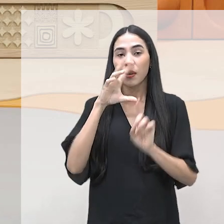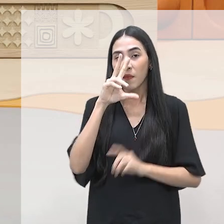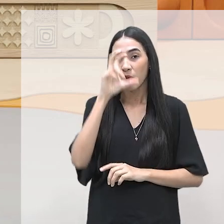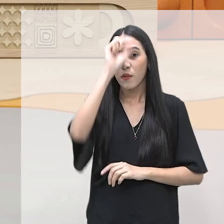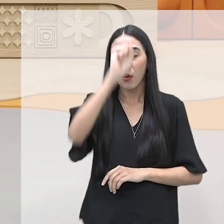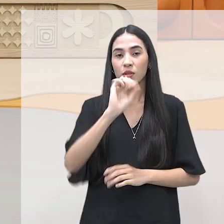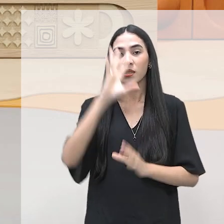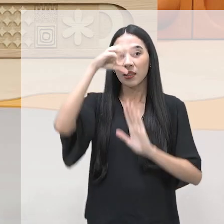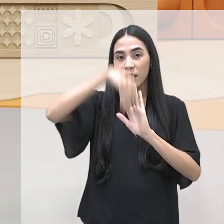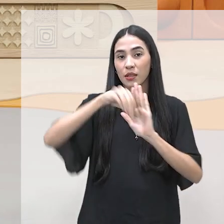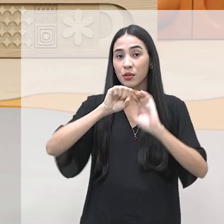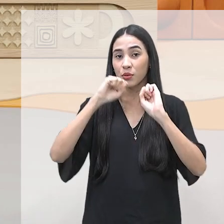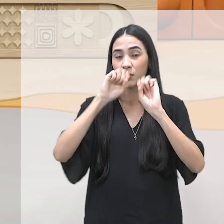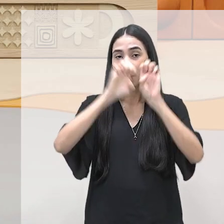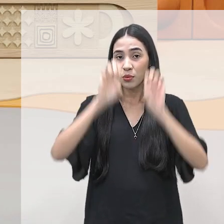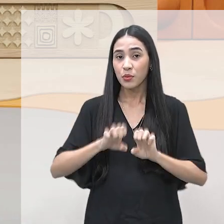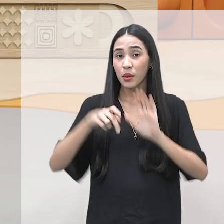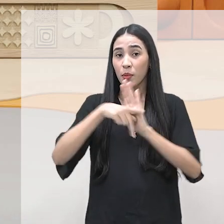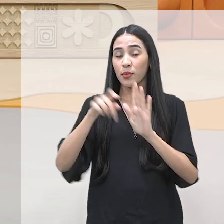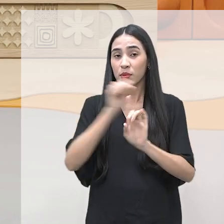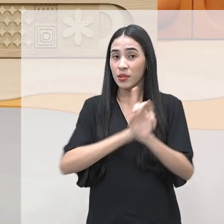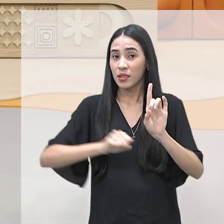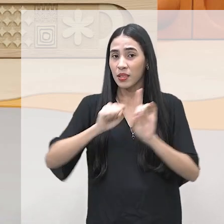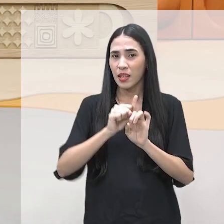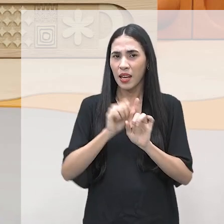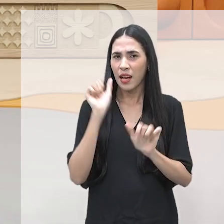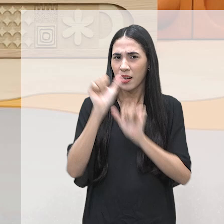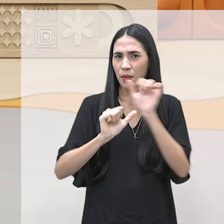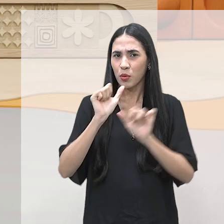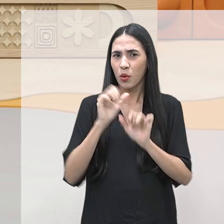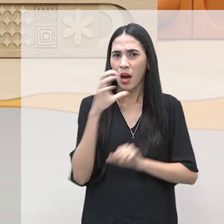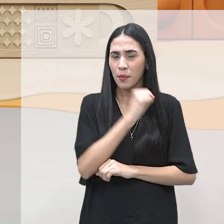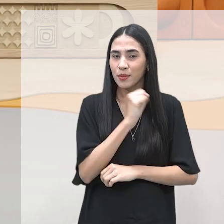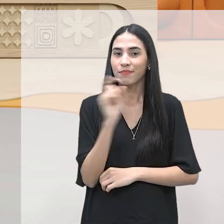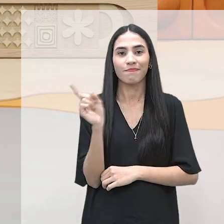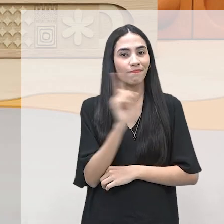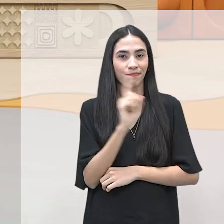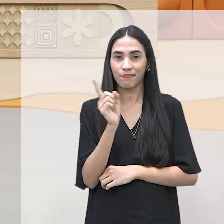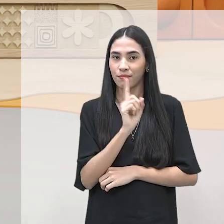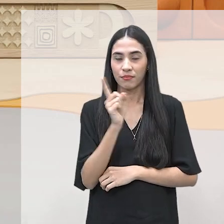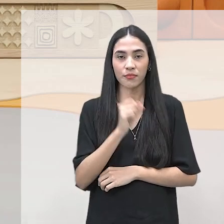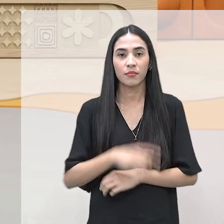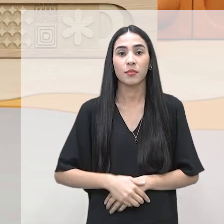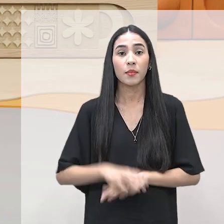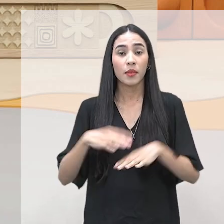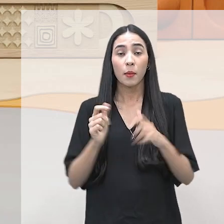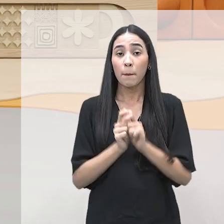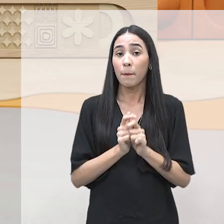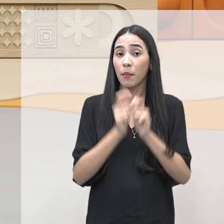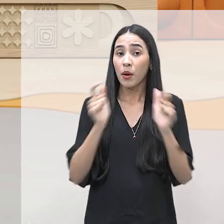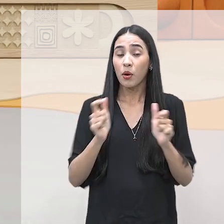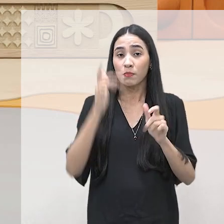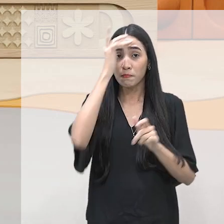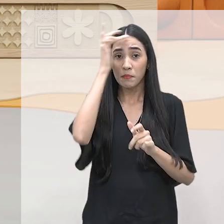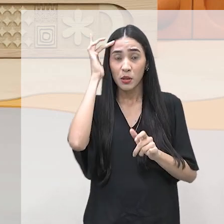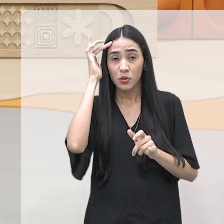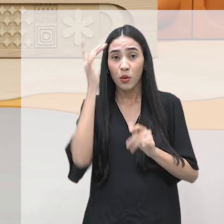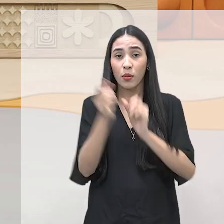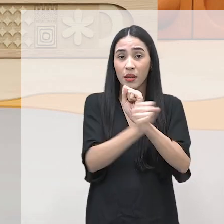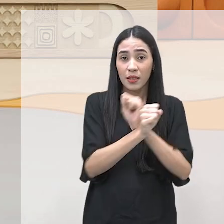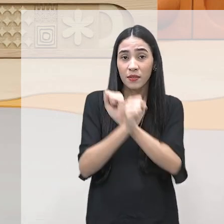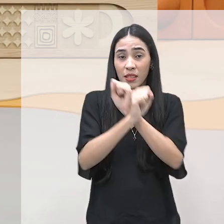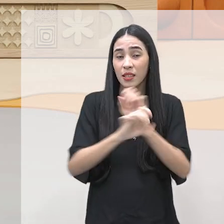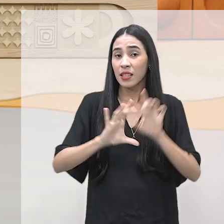estrutura da sociedade, e não foi do dia para a noite que isso mudou. Grande parte dos escravizados que foram libertos